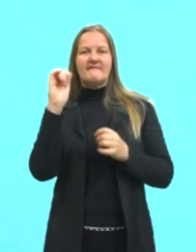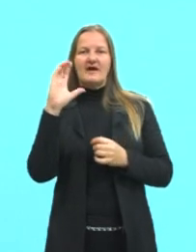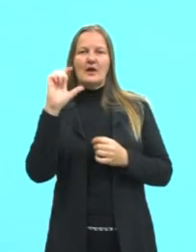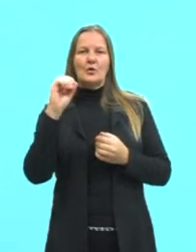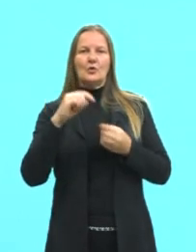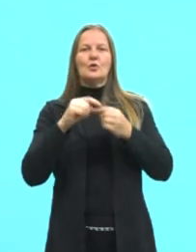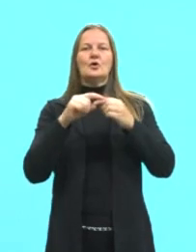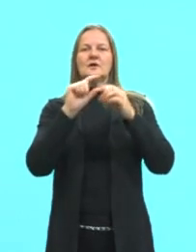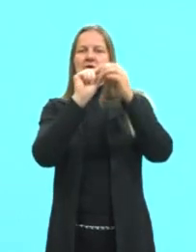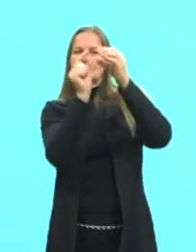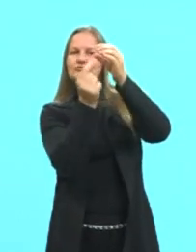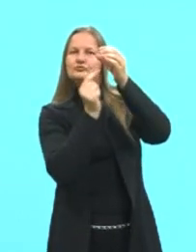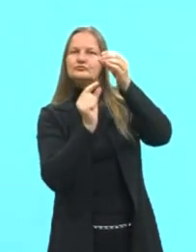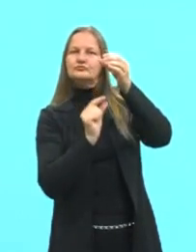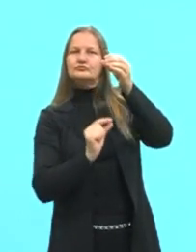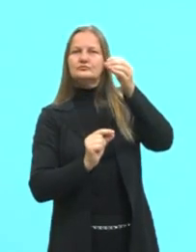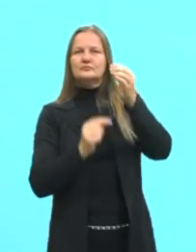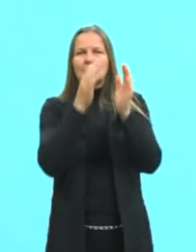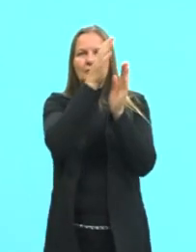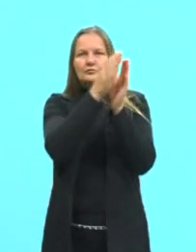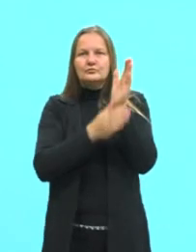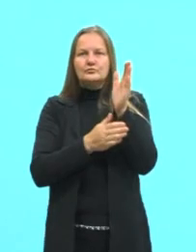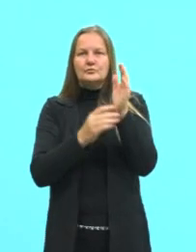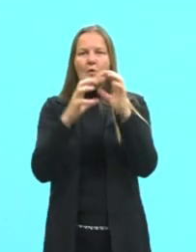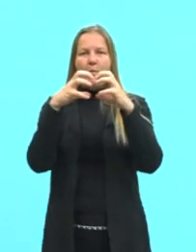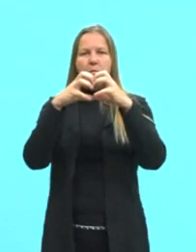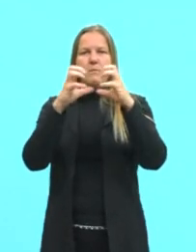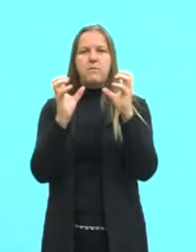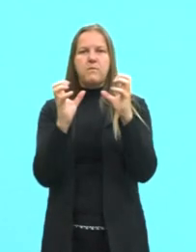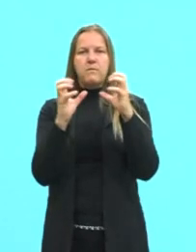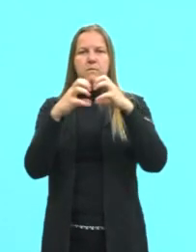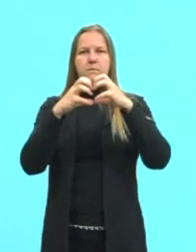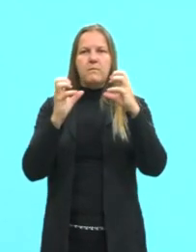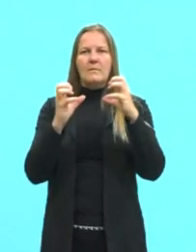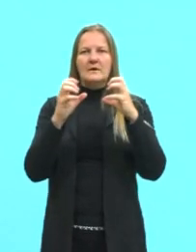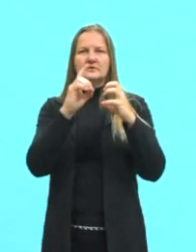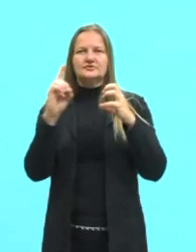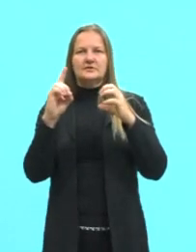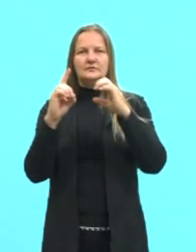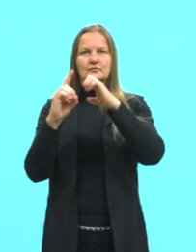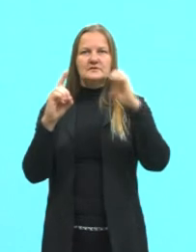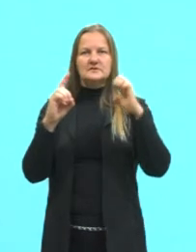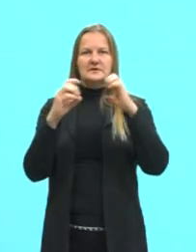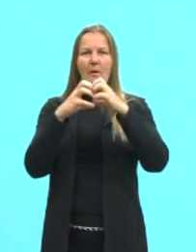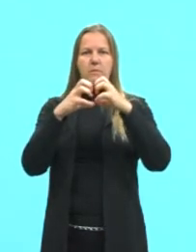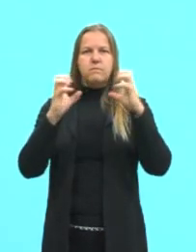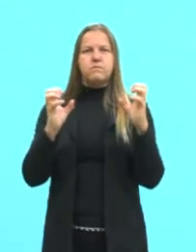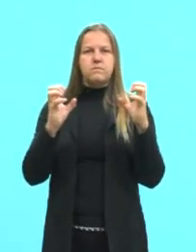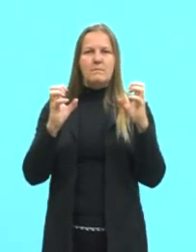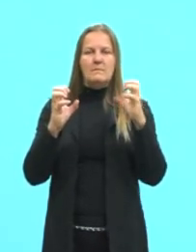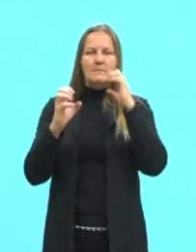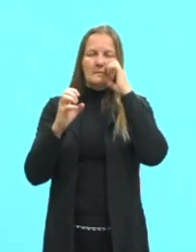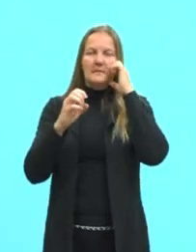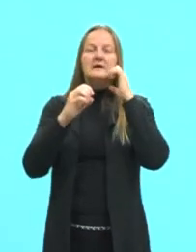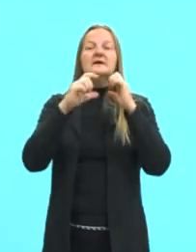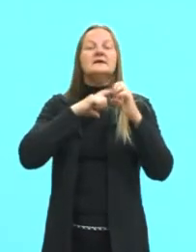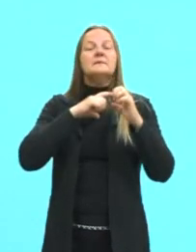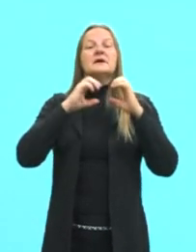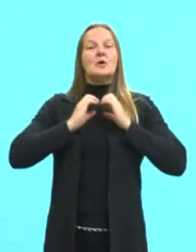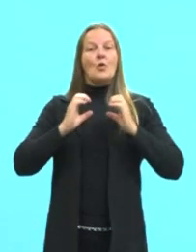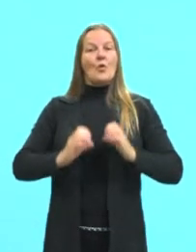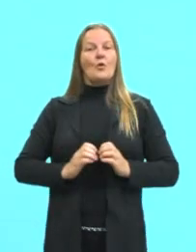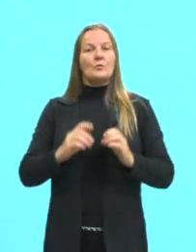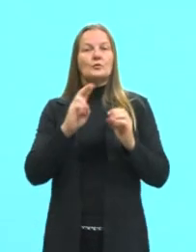cerebral né que é dividido né em duas o lado esquerdo do Hemisfério direito e esquerdo aqui o